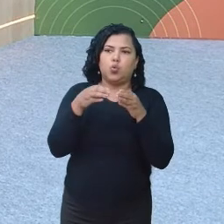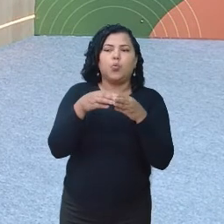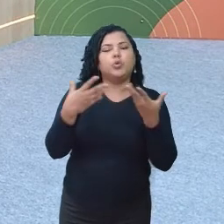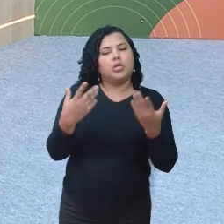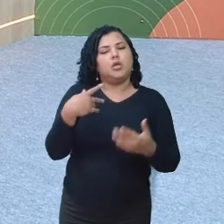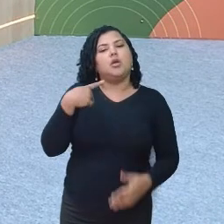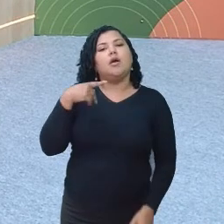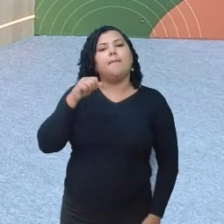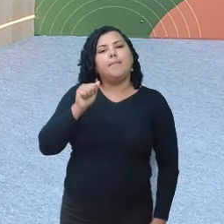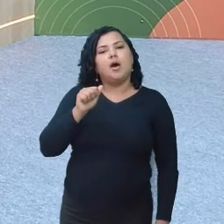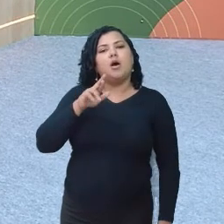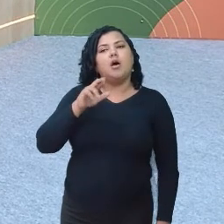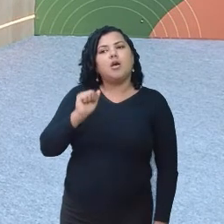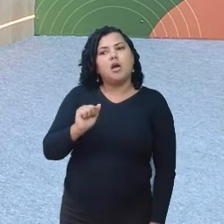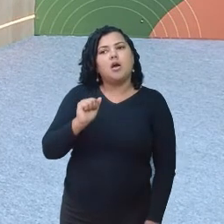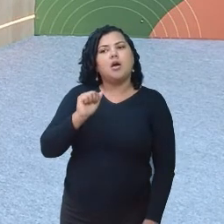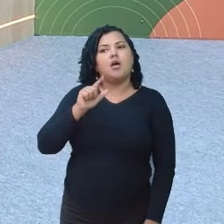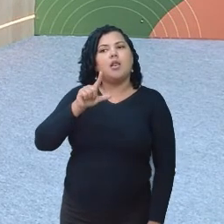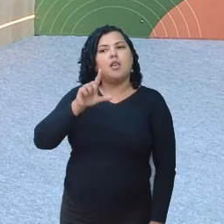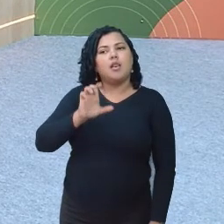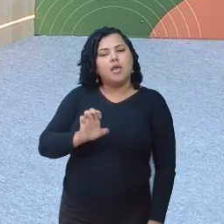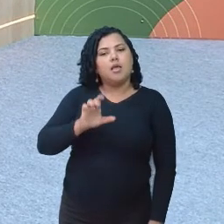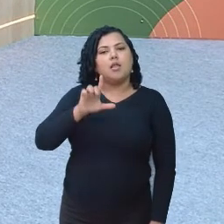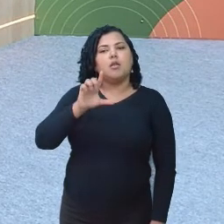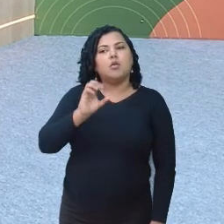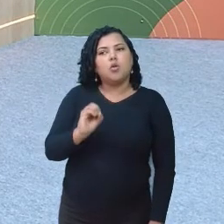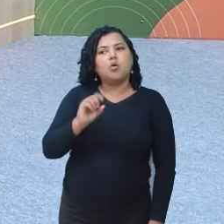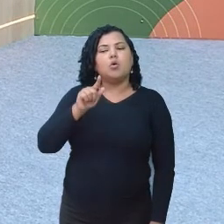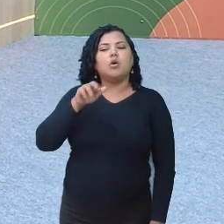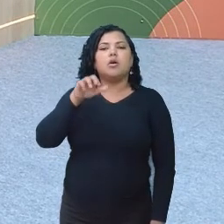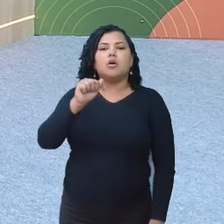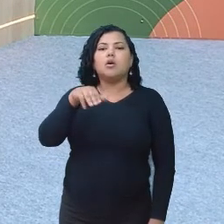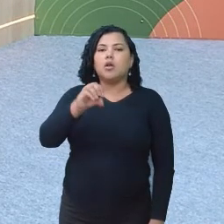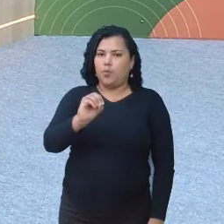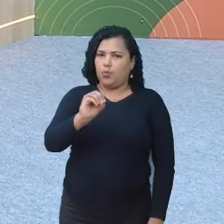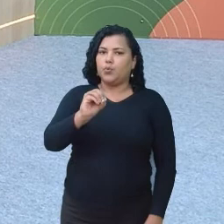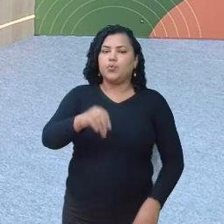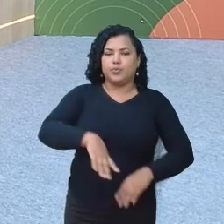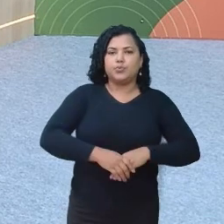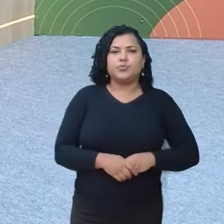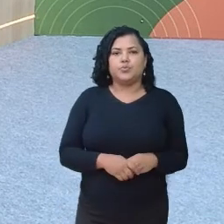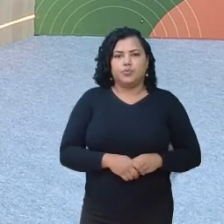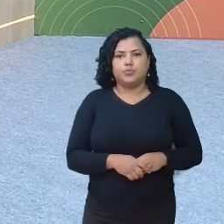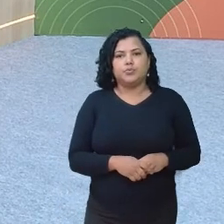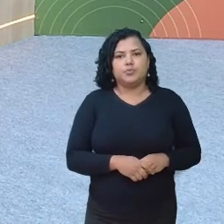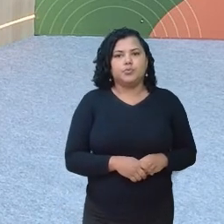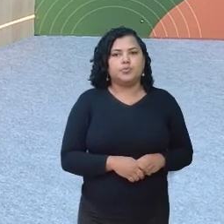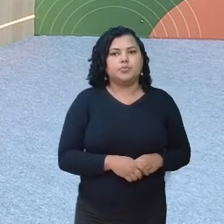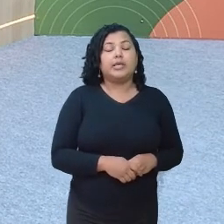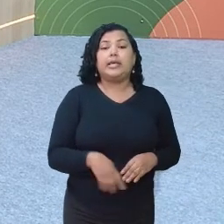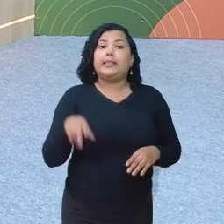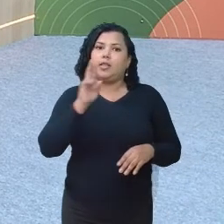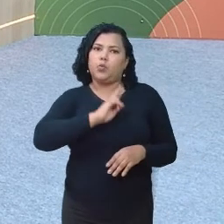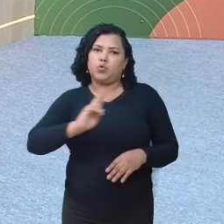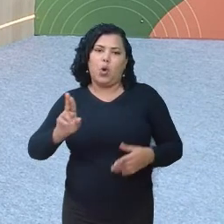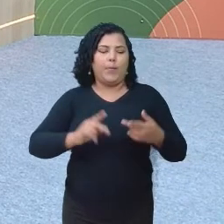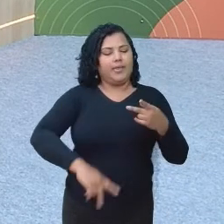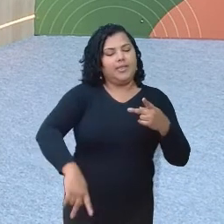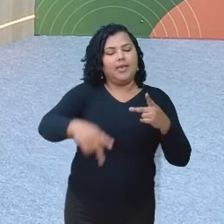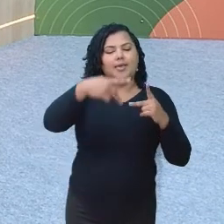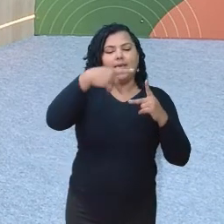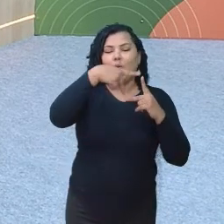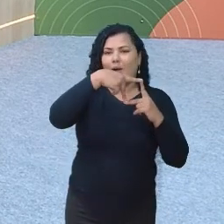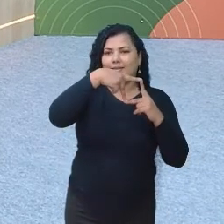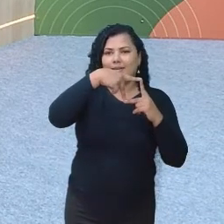pode olhar agora para um quadrado e pode dizer que ele é um paralelogramo que recebe o nome de quadrado. Pode olhar para